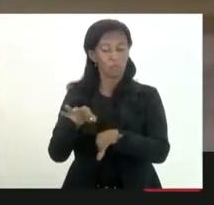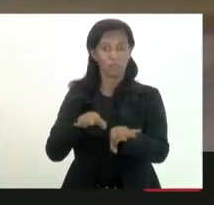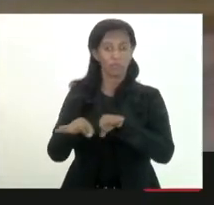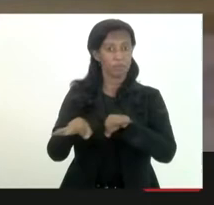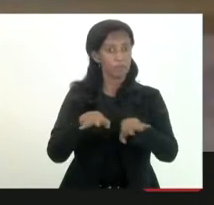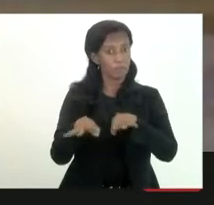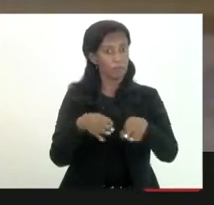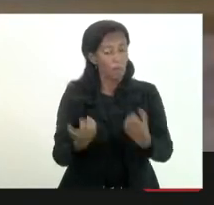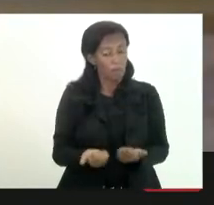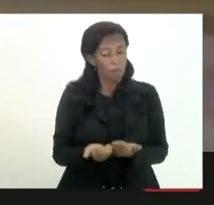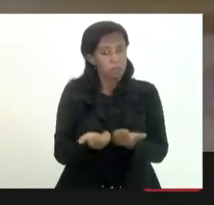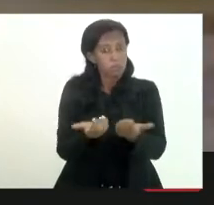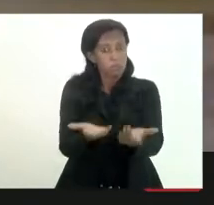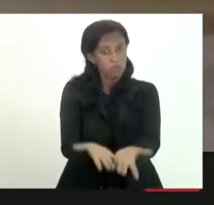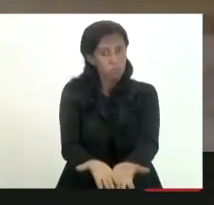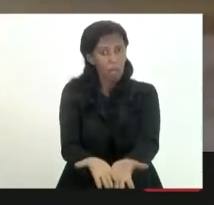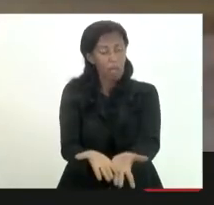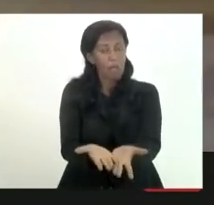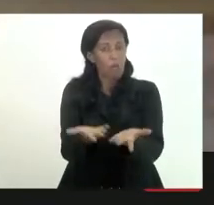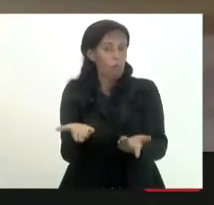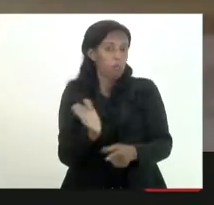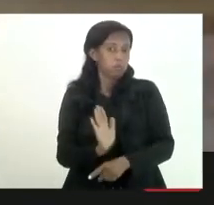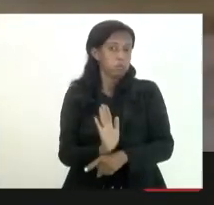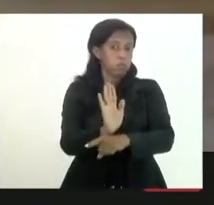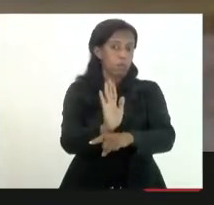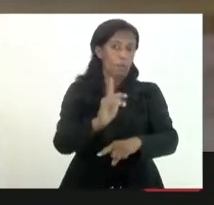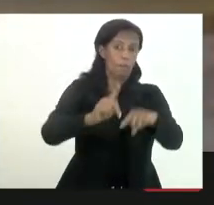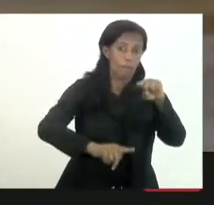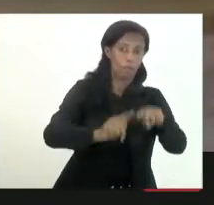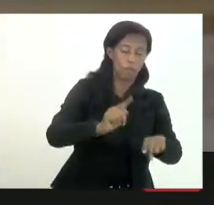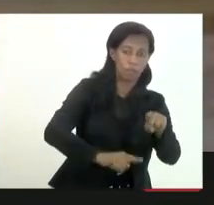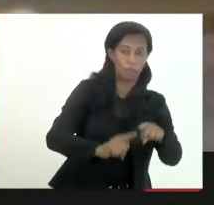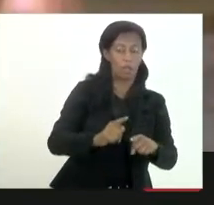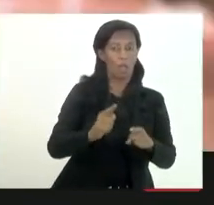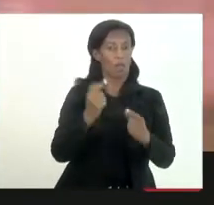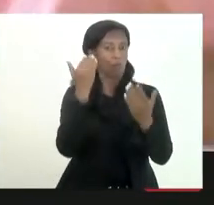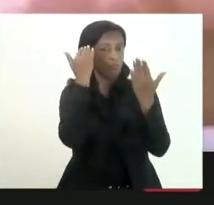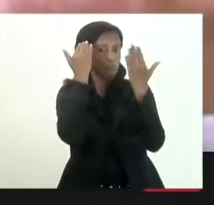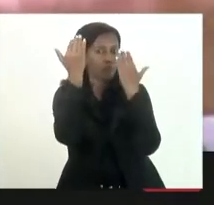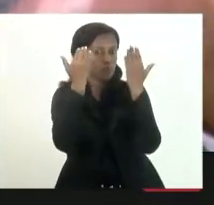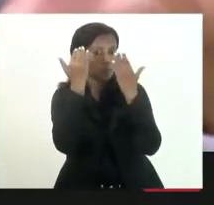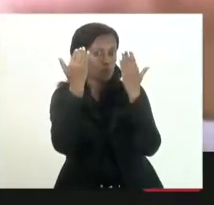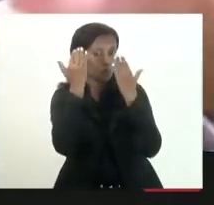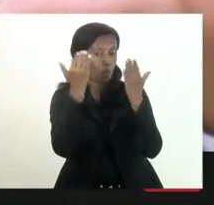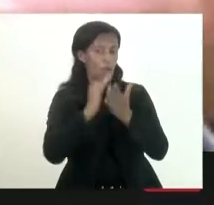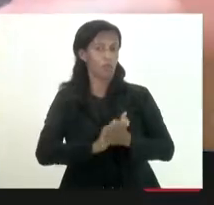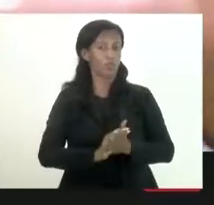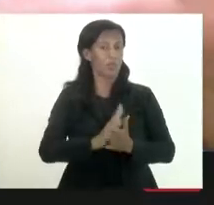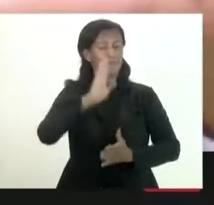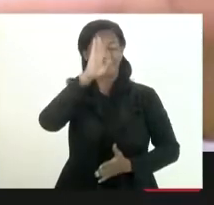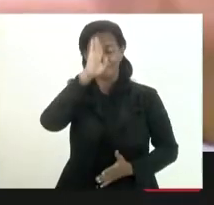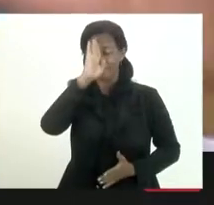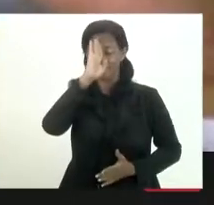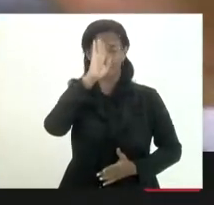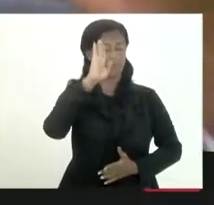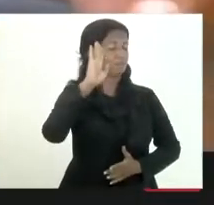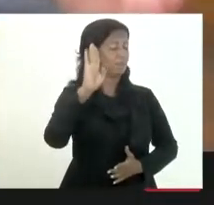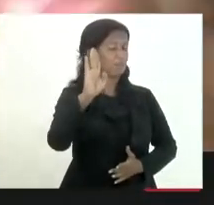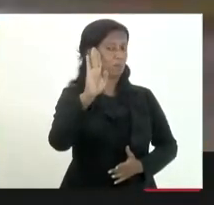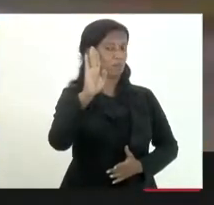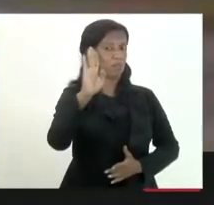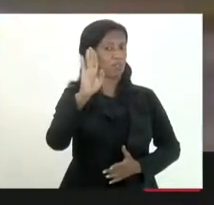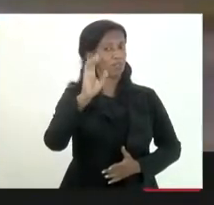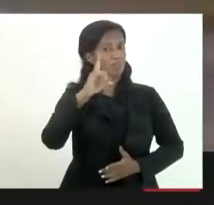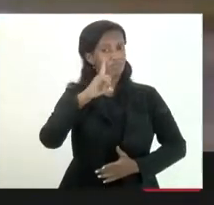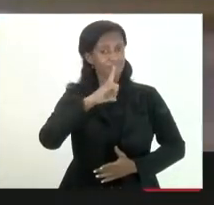para oferecer assistência material, assistência psicológica e assistência, principalmente, que